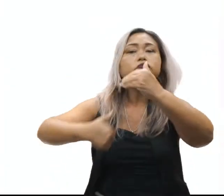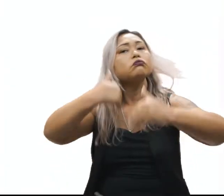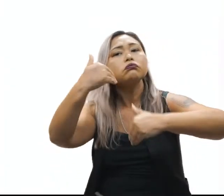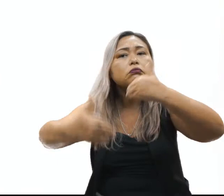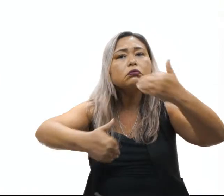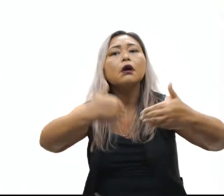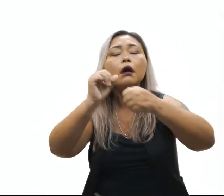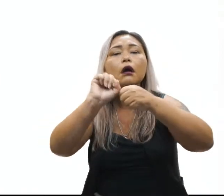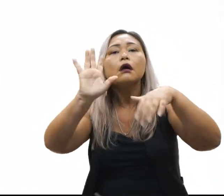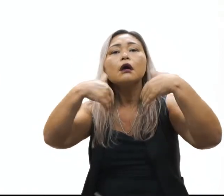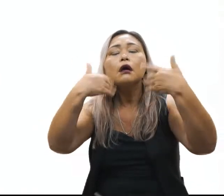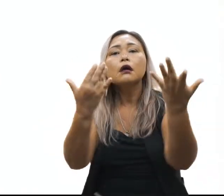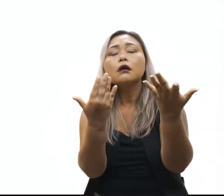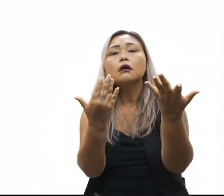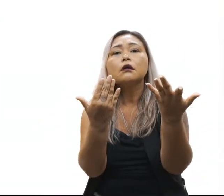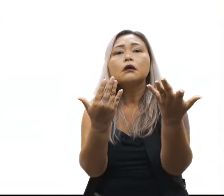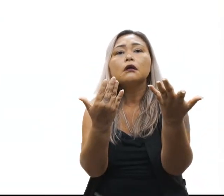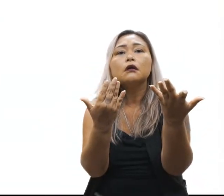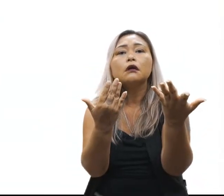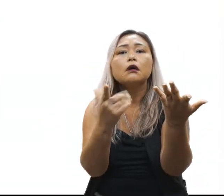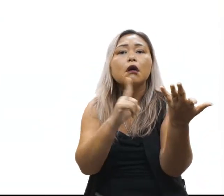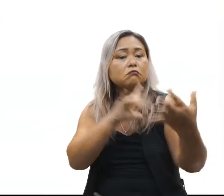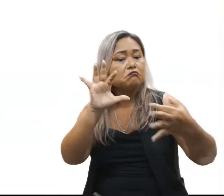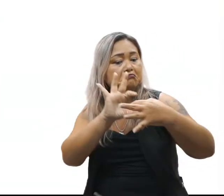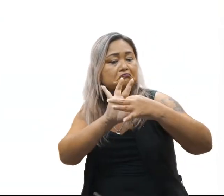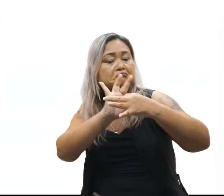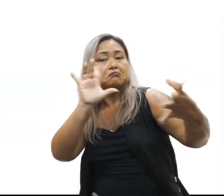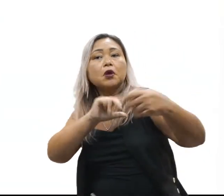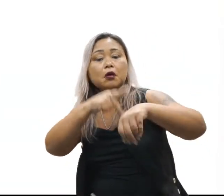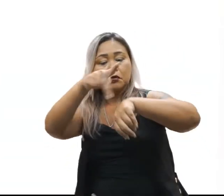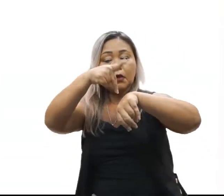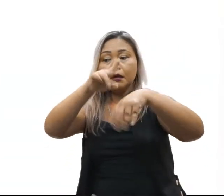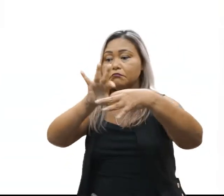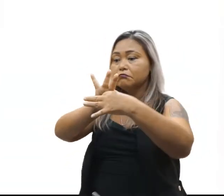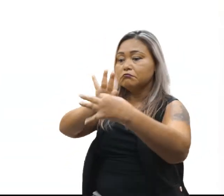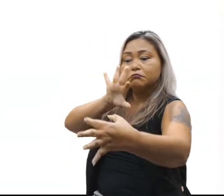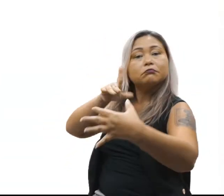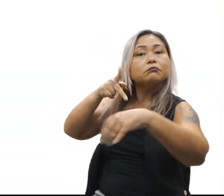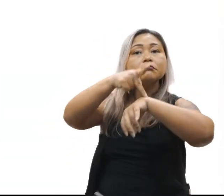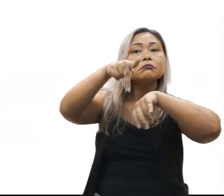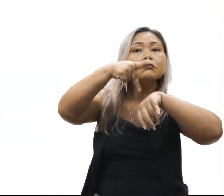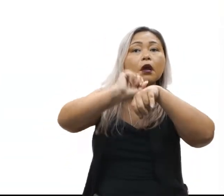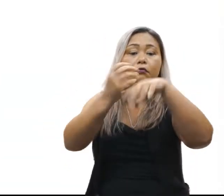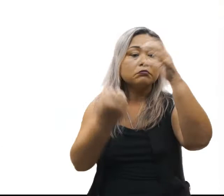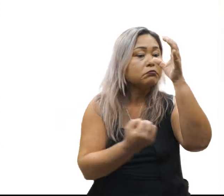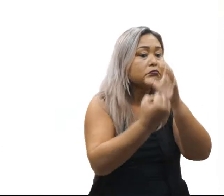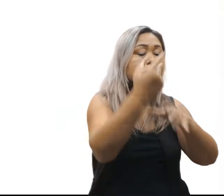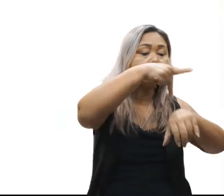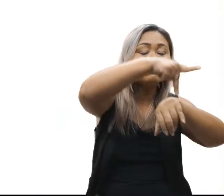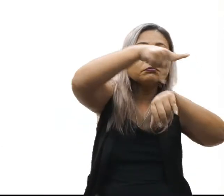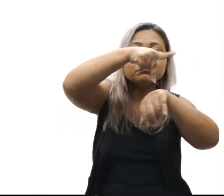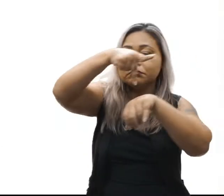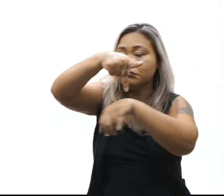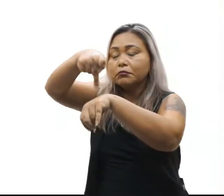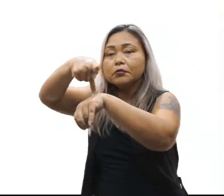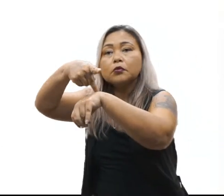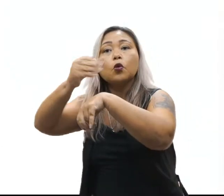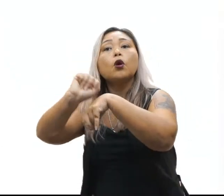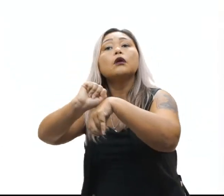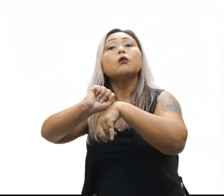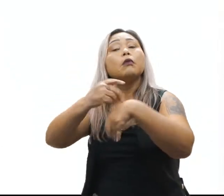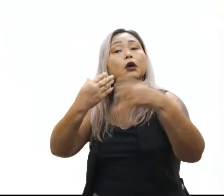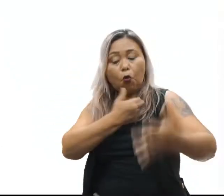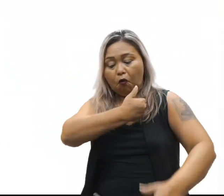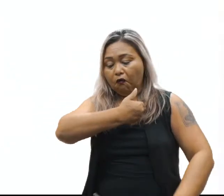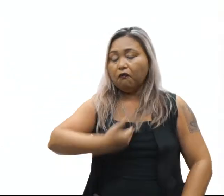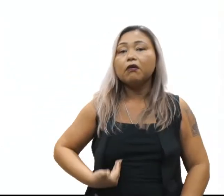né? As independências dos países, começam a surgir, então, os estados,